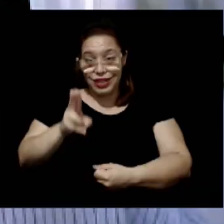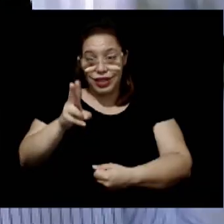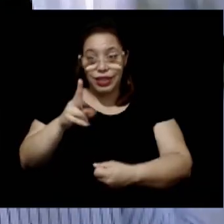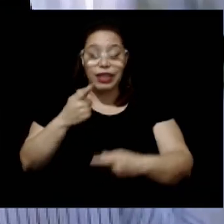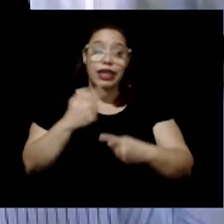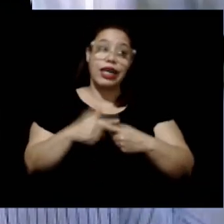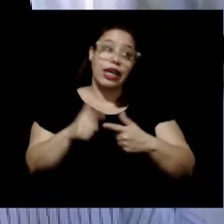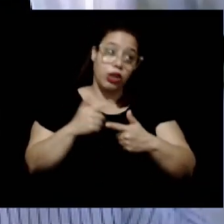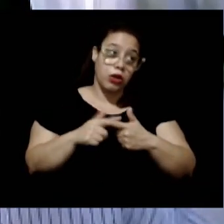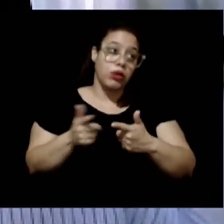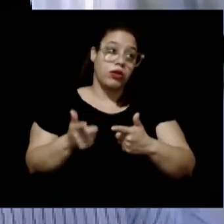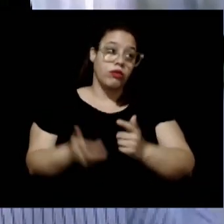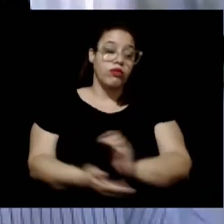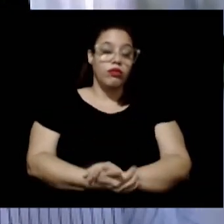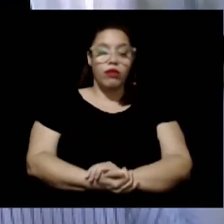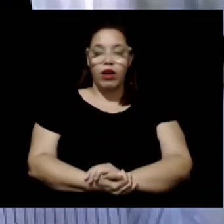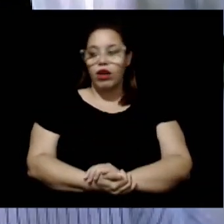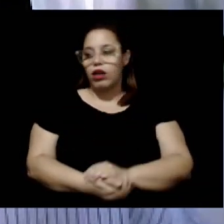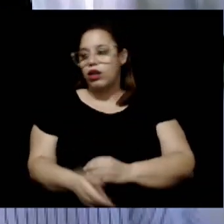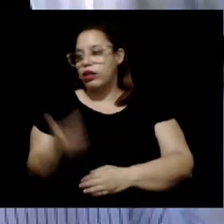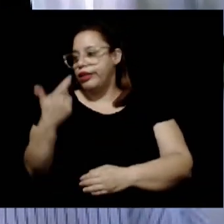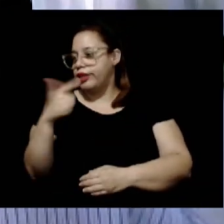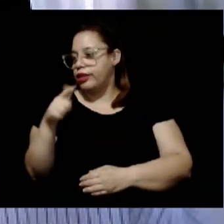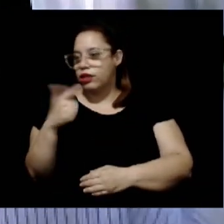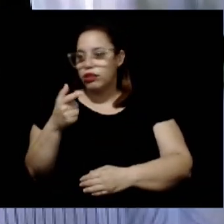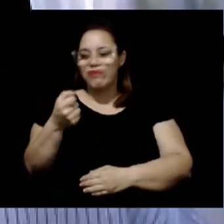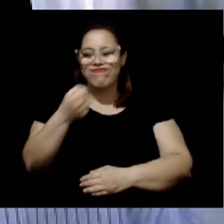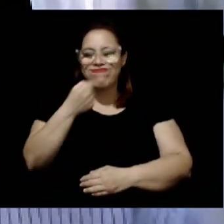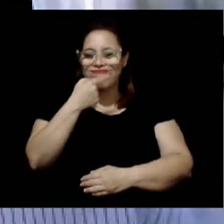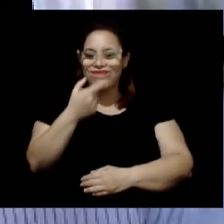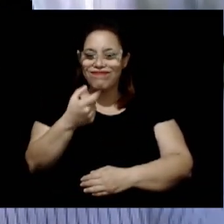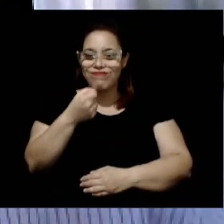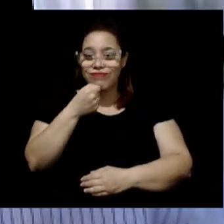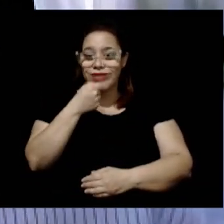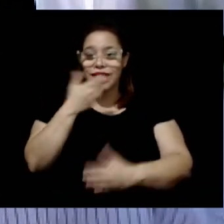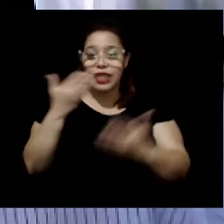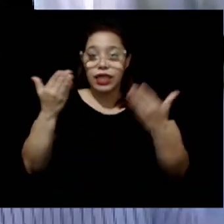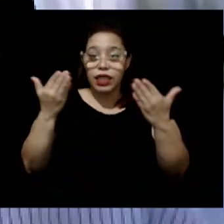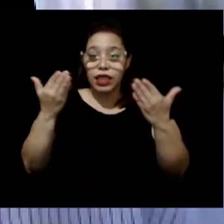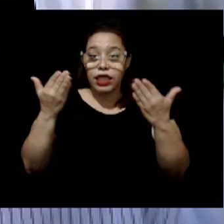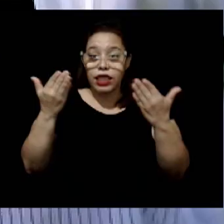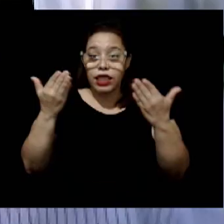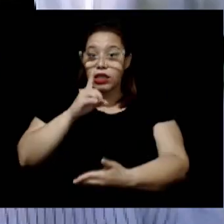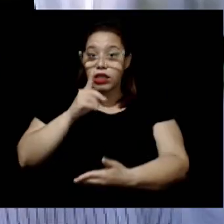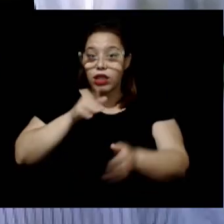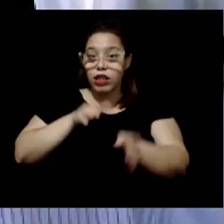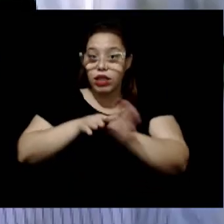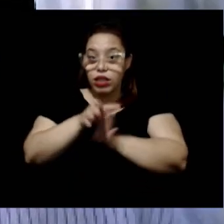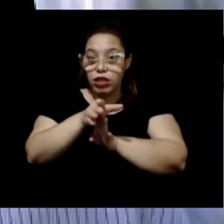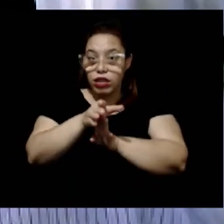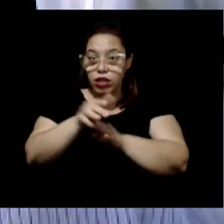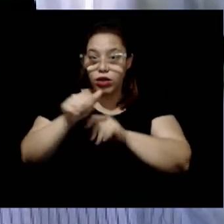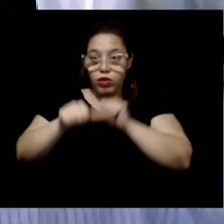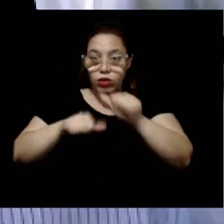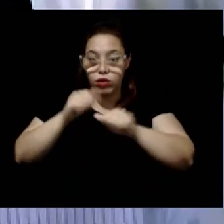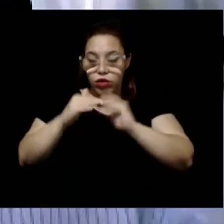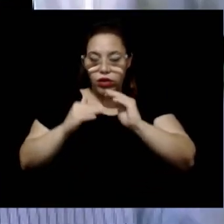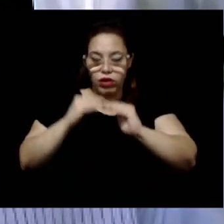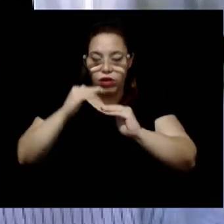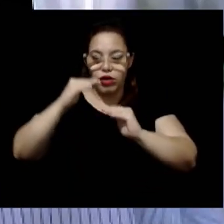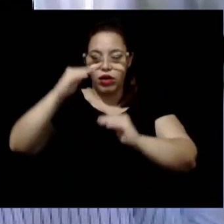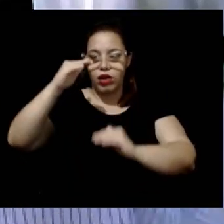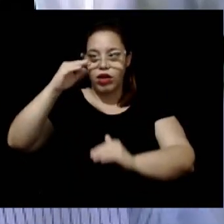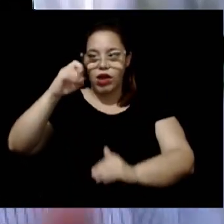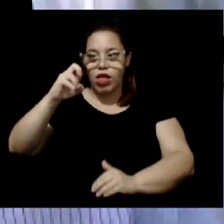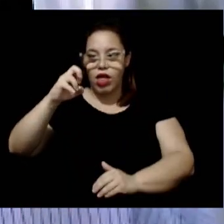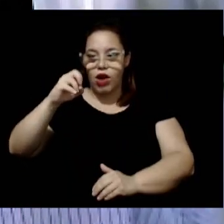E nós não temos um medicamento hoje que a gente diga modifica a evolução da osteoartrite. Um